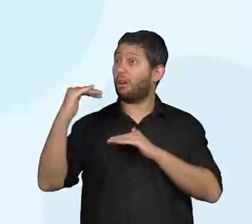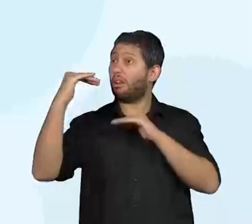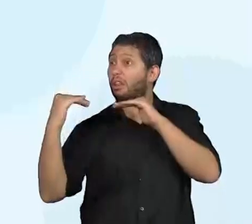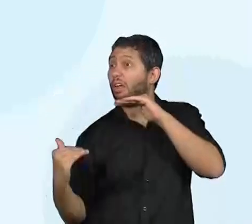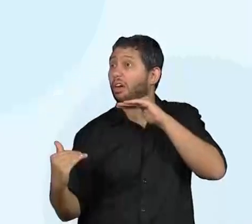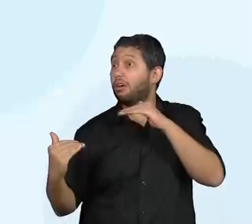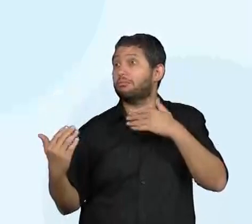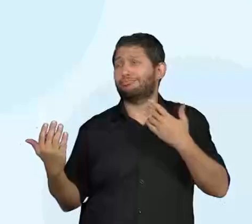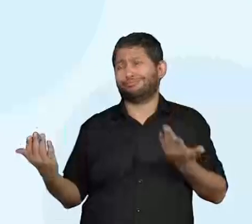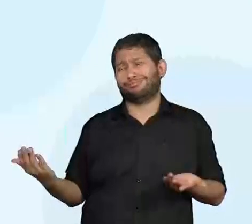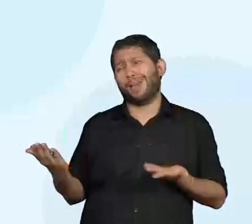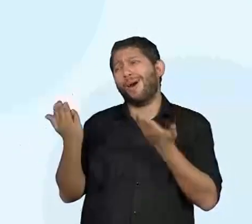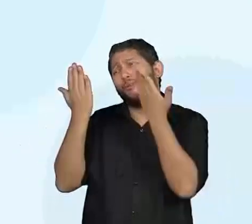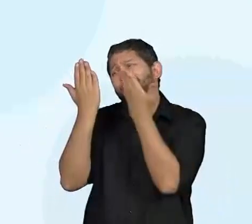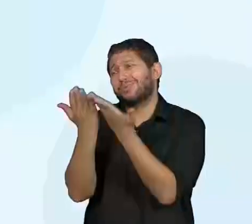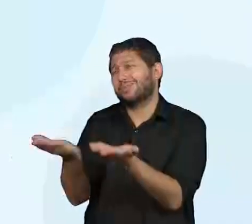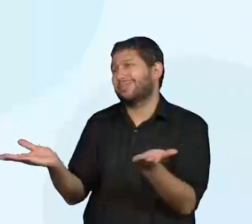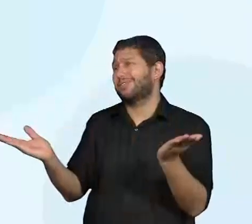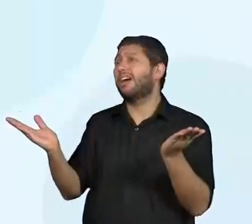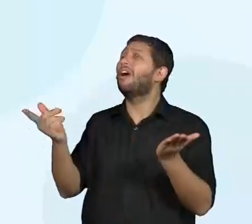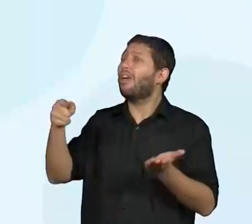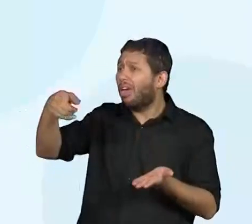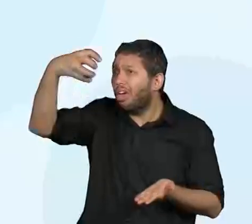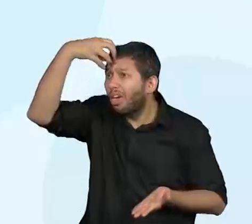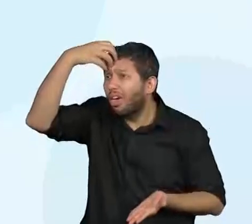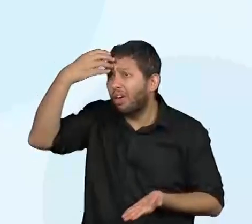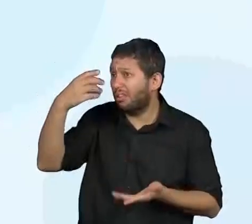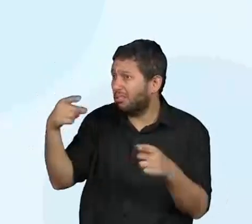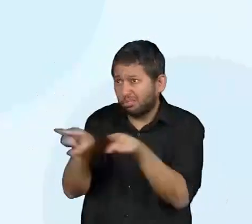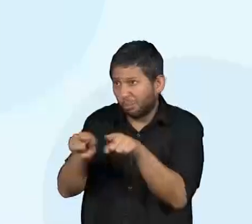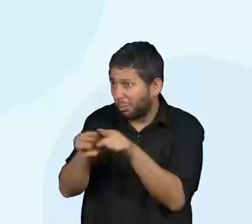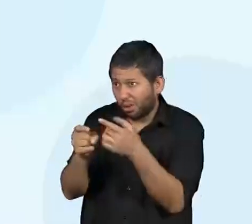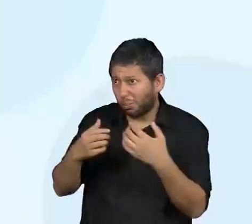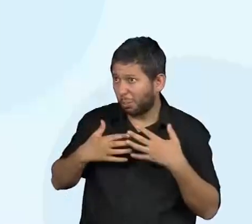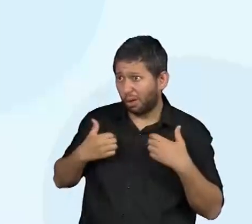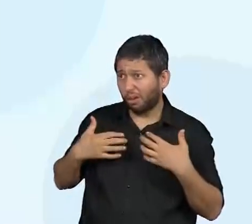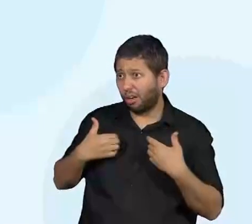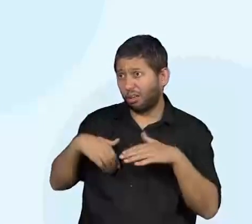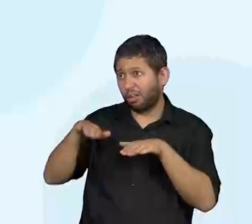assim, vós, que sois o rei, também é um macaco.